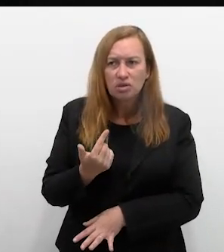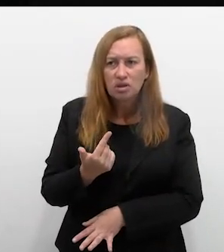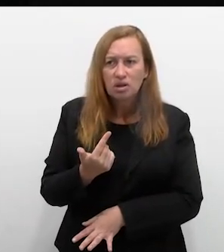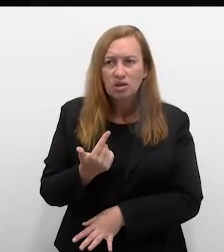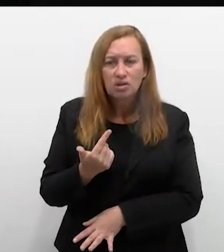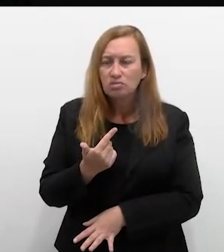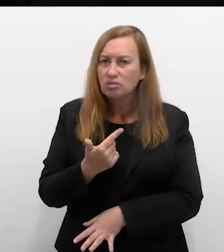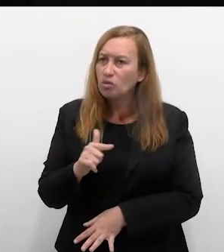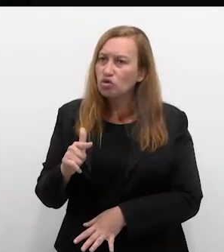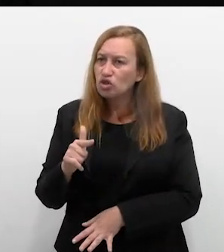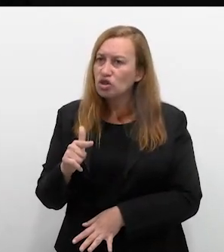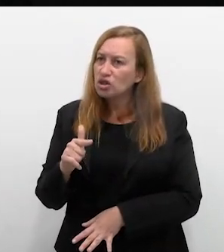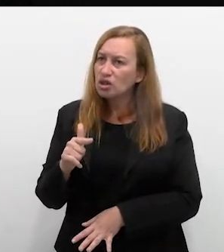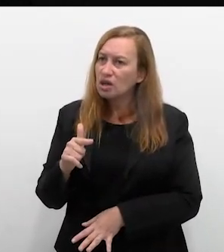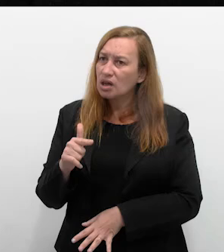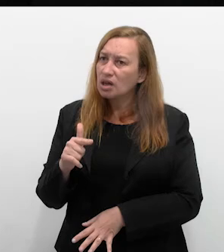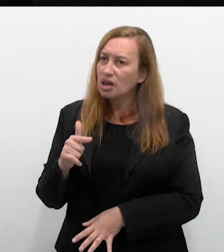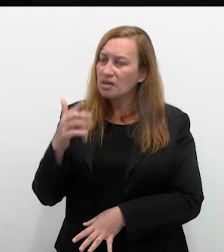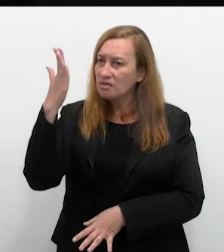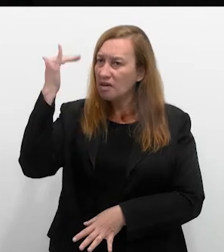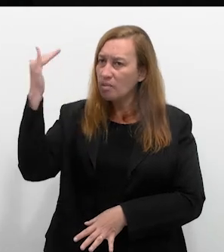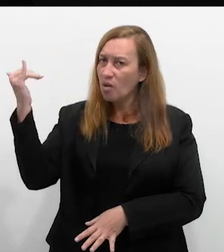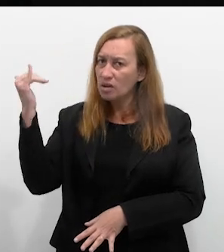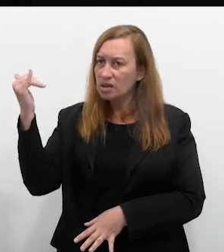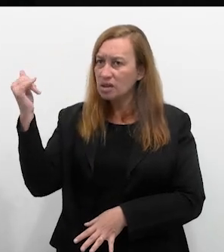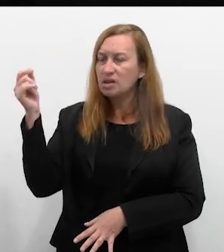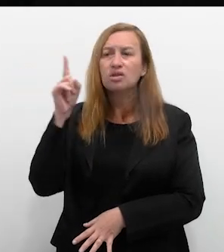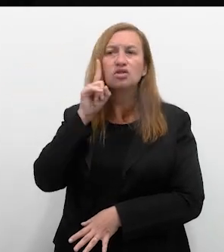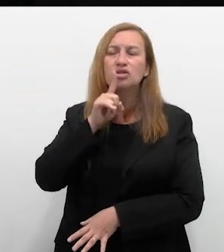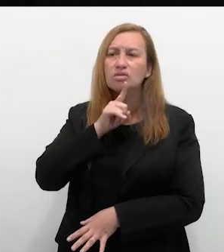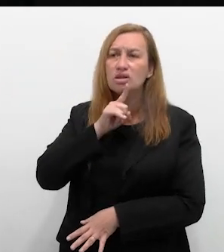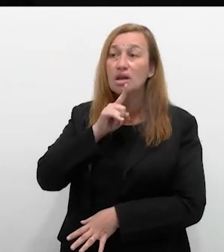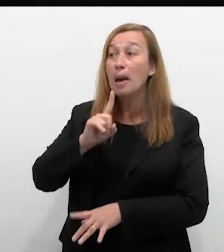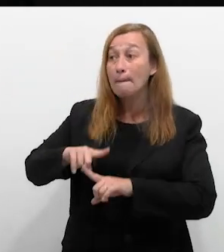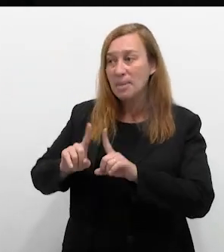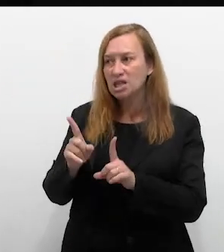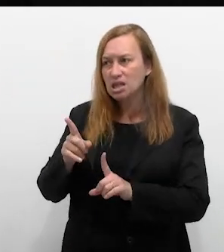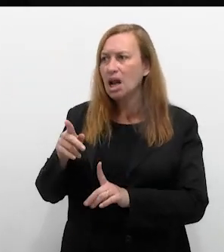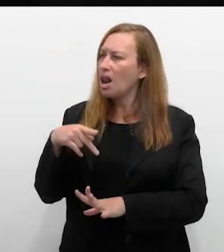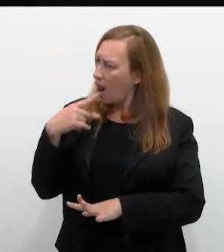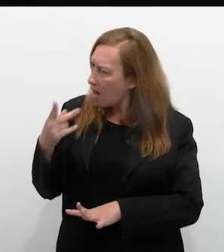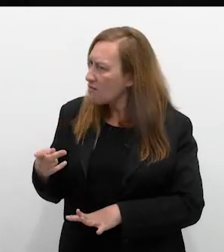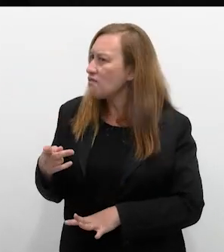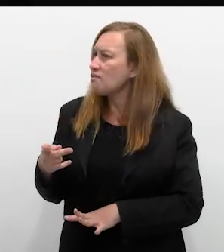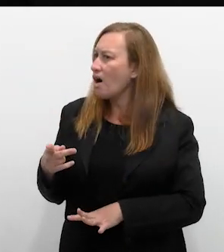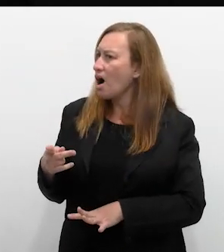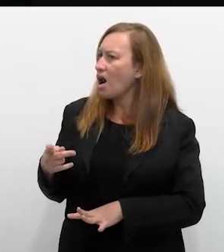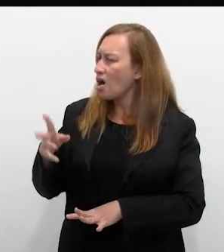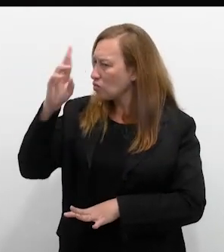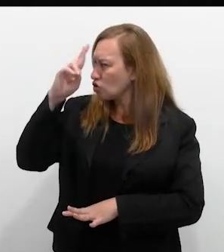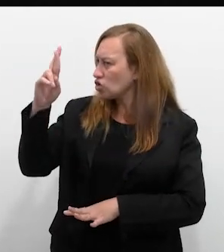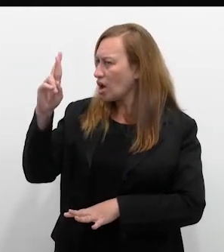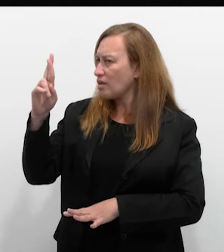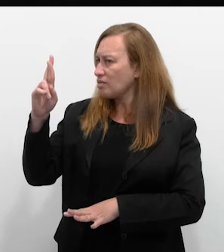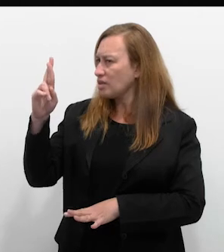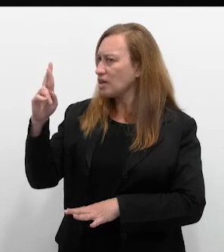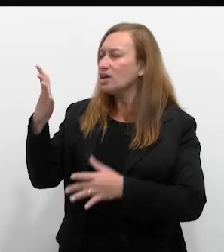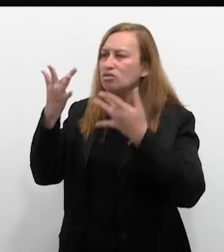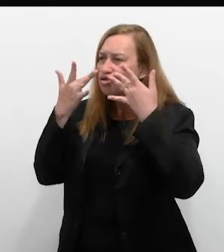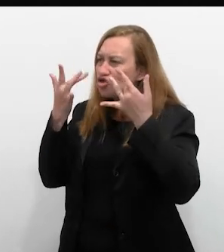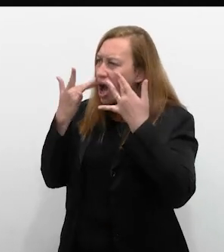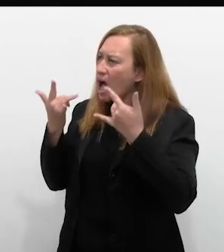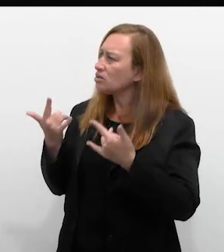aqui, não tinha explodido para o exterior. E ela rebate o grande empresário da Broadway, né, o